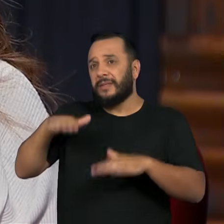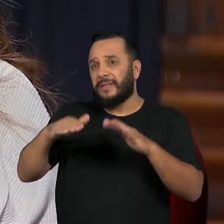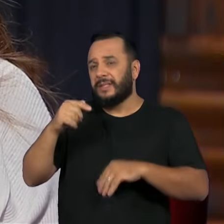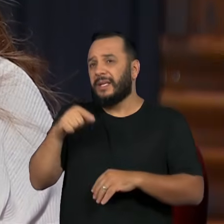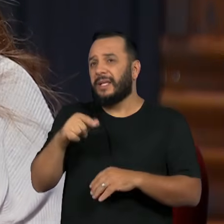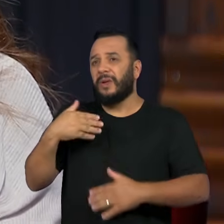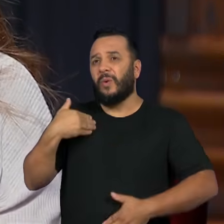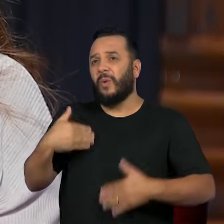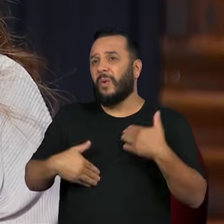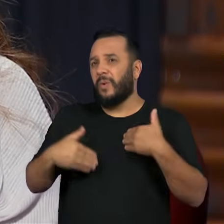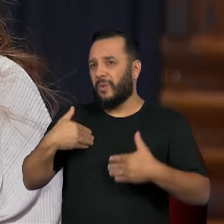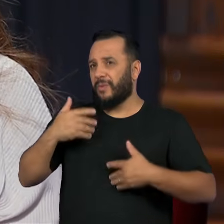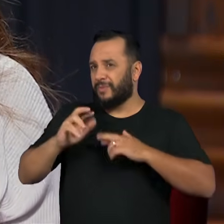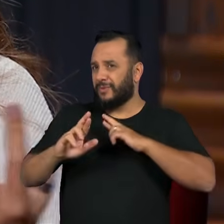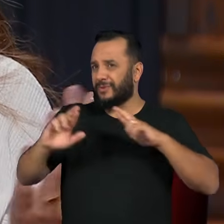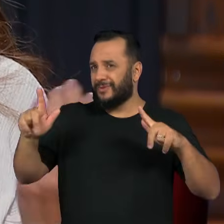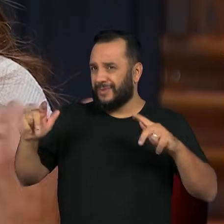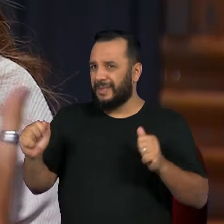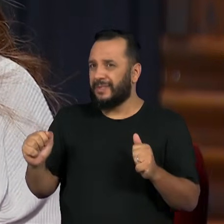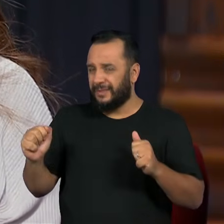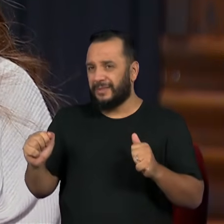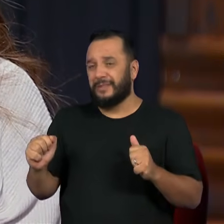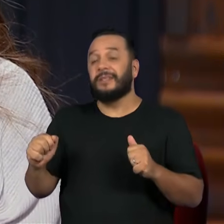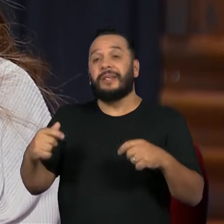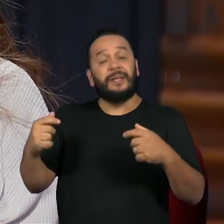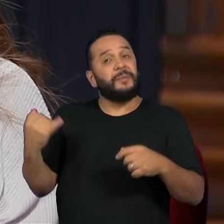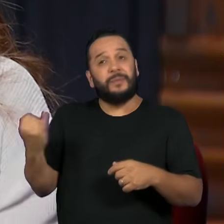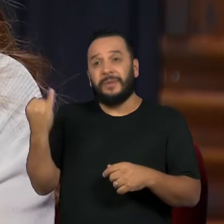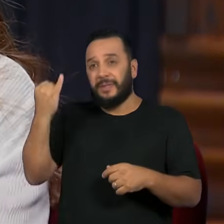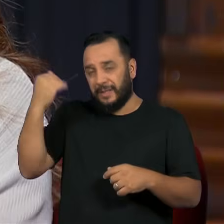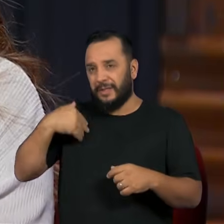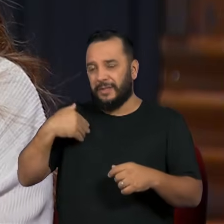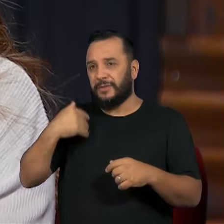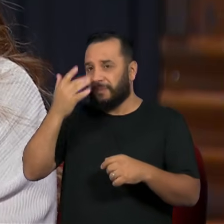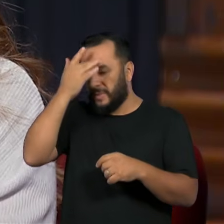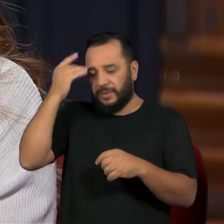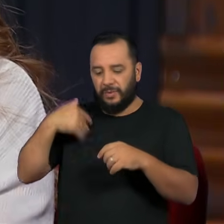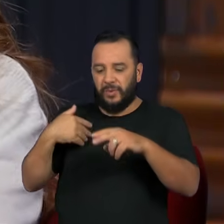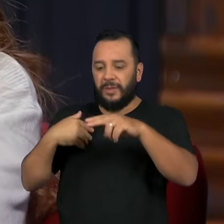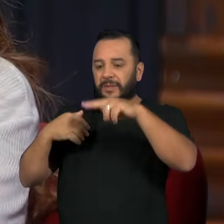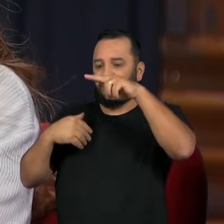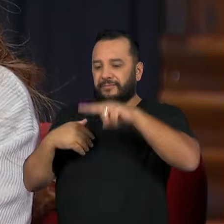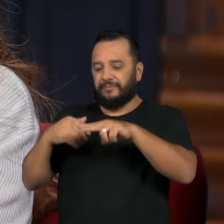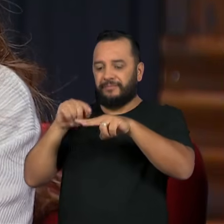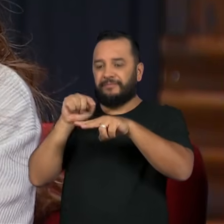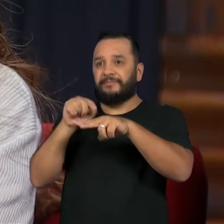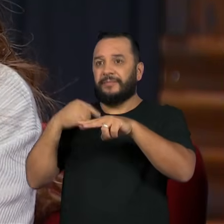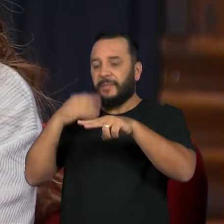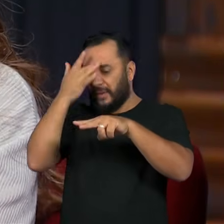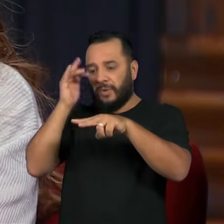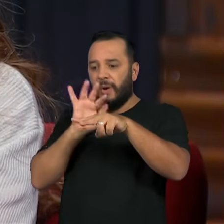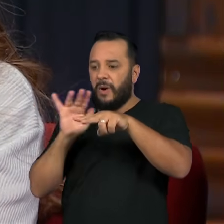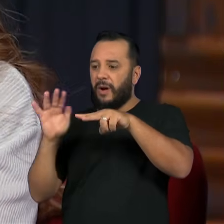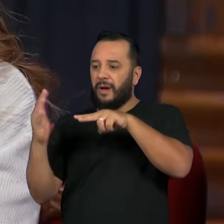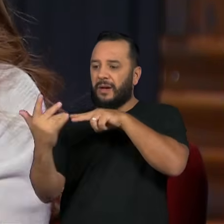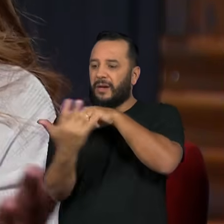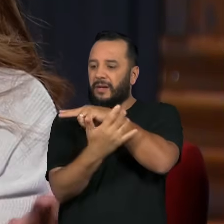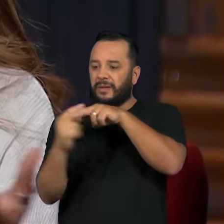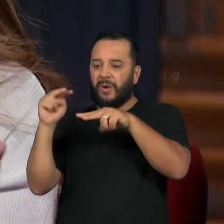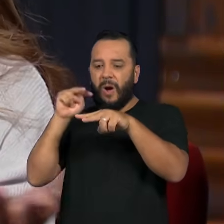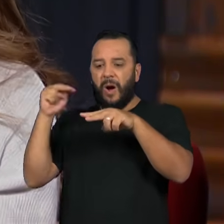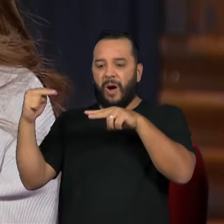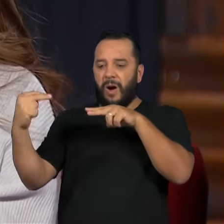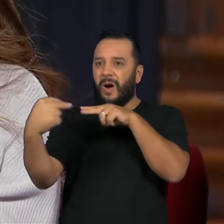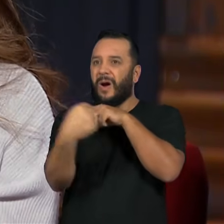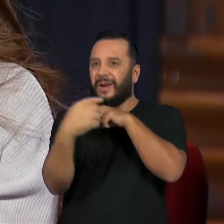diferente, você precisa estar rodeado de pessoas que olham para você e sabem que é você que está ali. Sim. Que aquele corpo é um